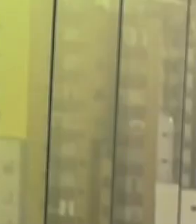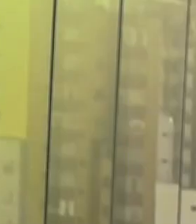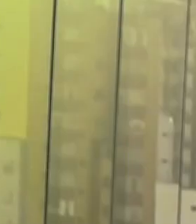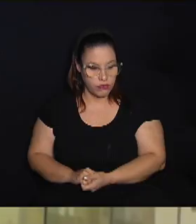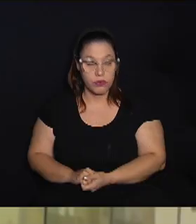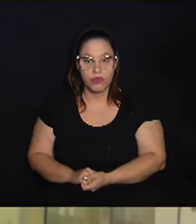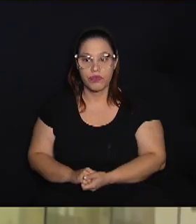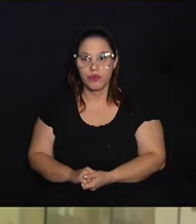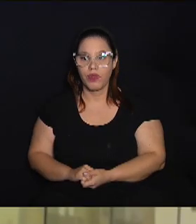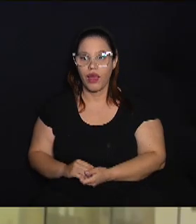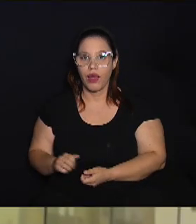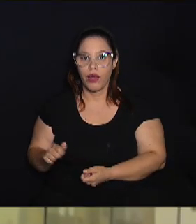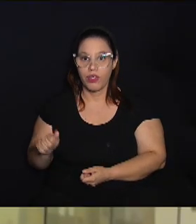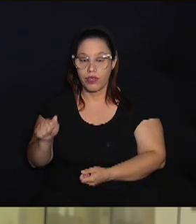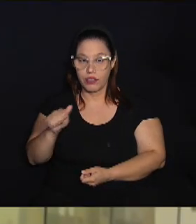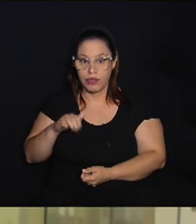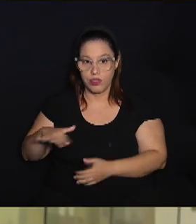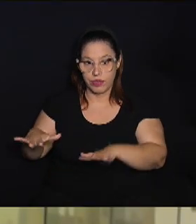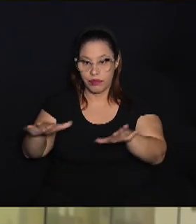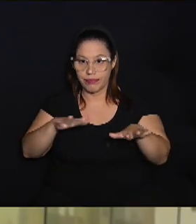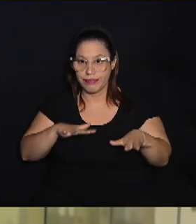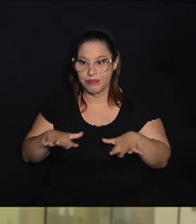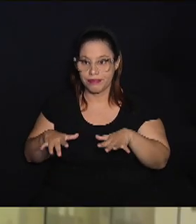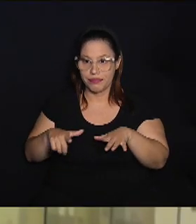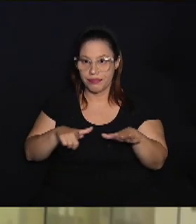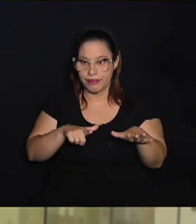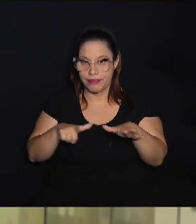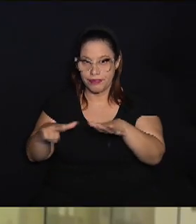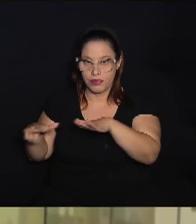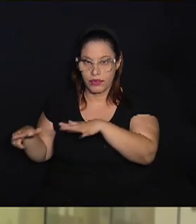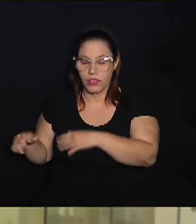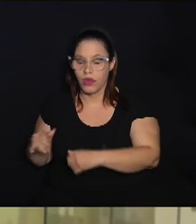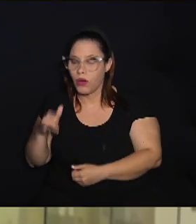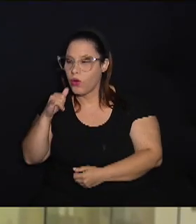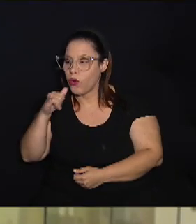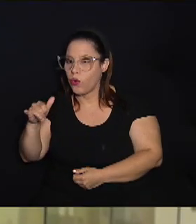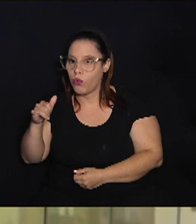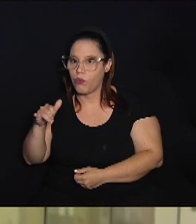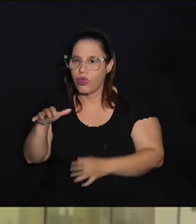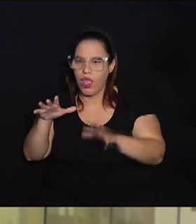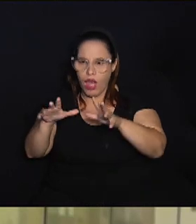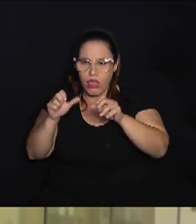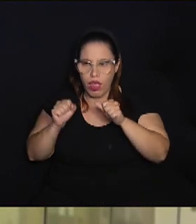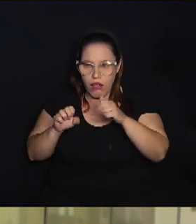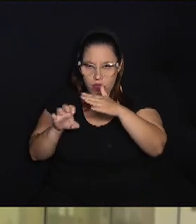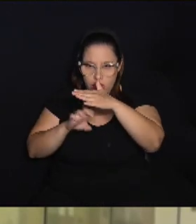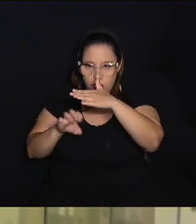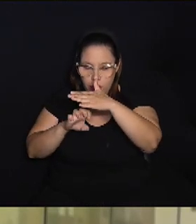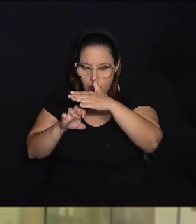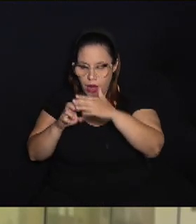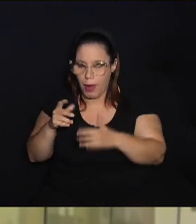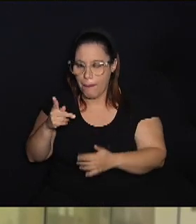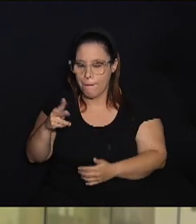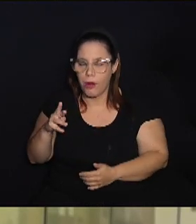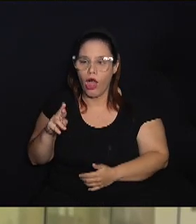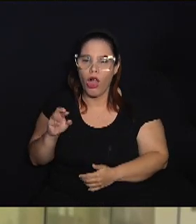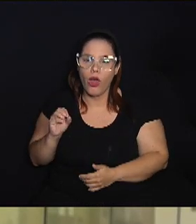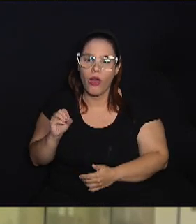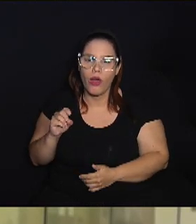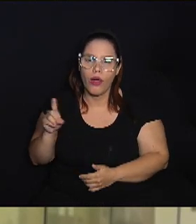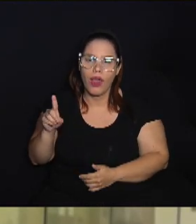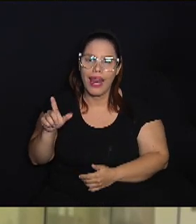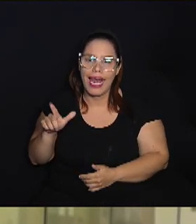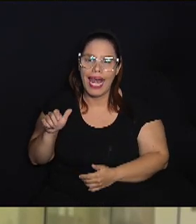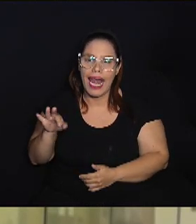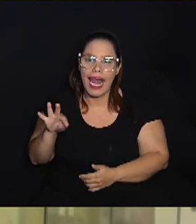E no Giro Ambiental desta semana nós vamos falar do projeto Adote uma Cooperativa da Prolata. E quem vai falar pra gente como